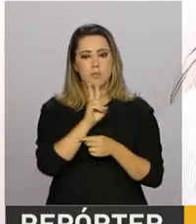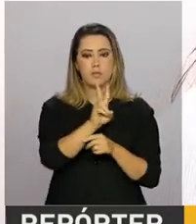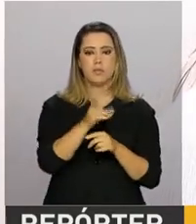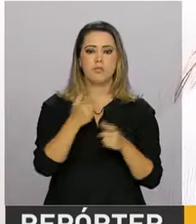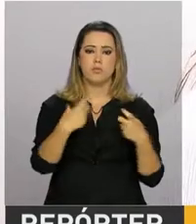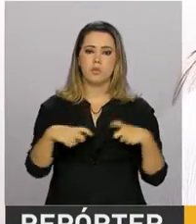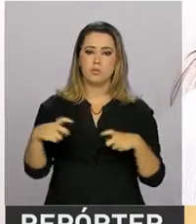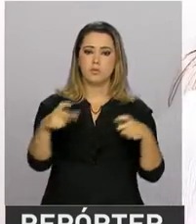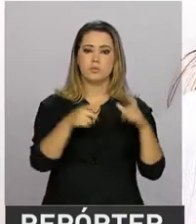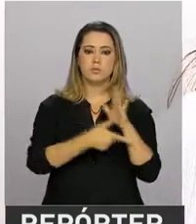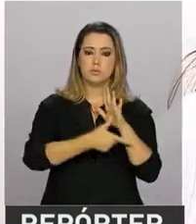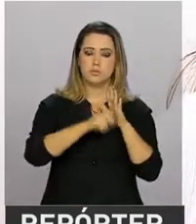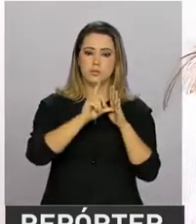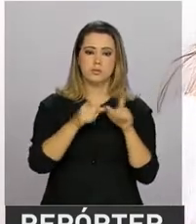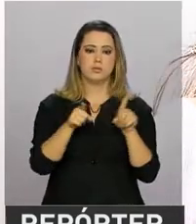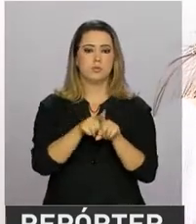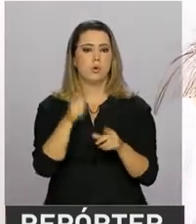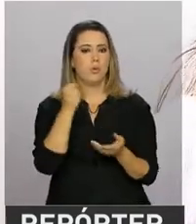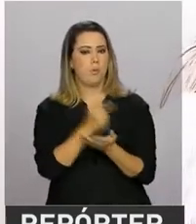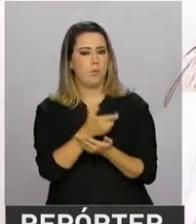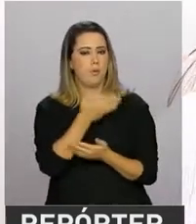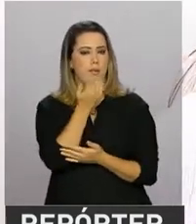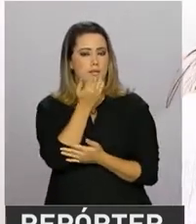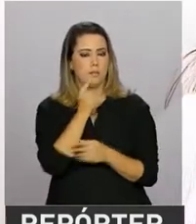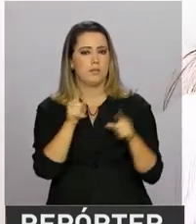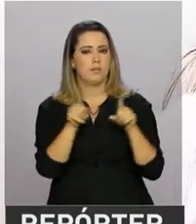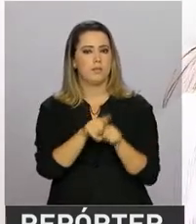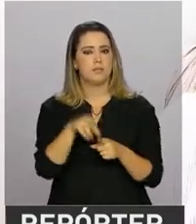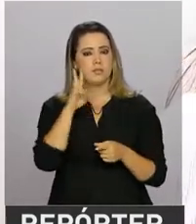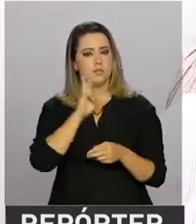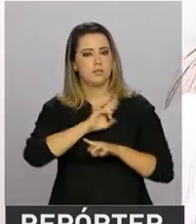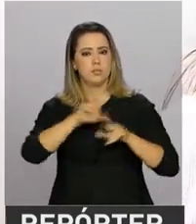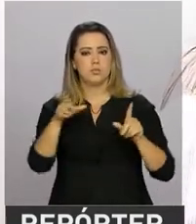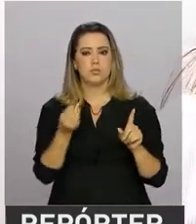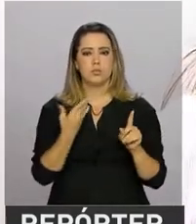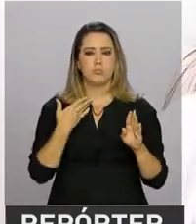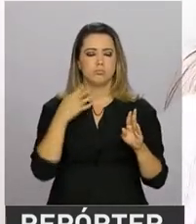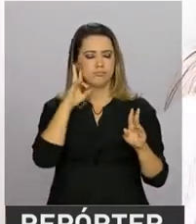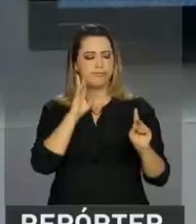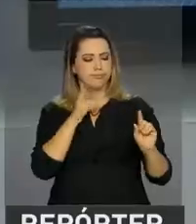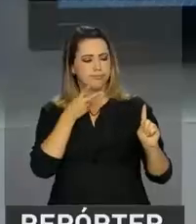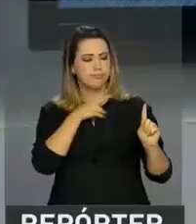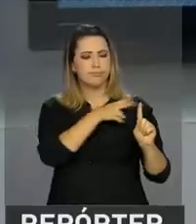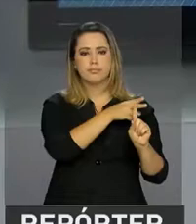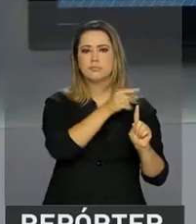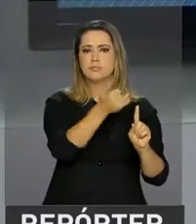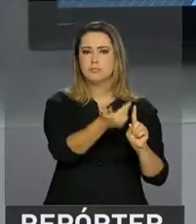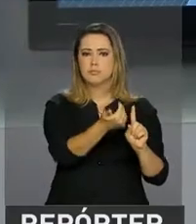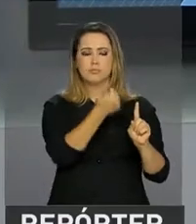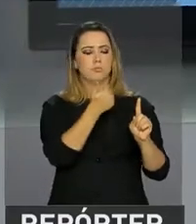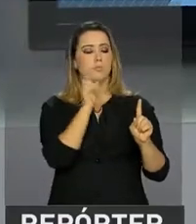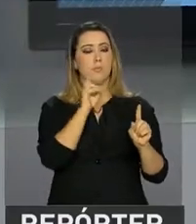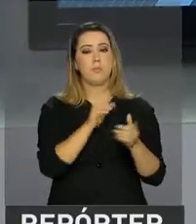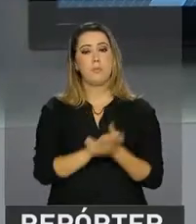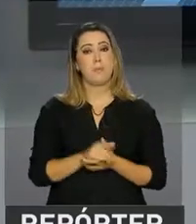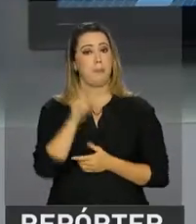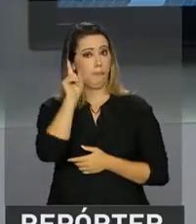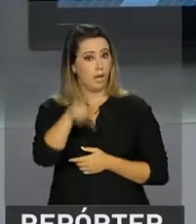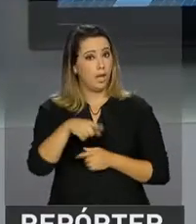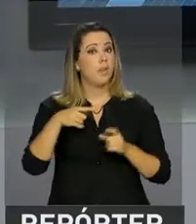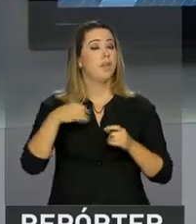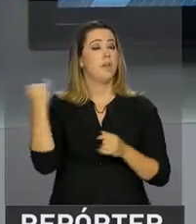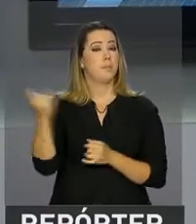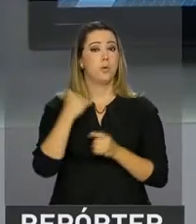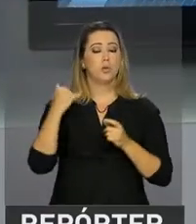lugar antes com práticas comidas tudo mais recipientes transparentes é muito importante essa questão de horário é muito